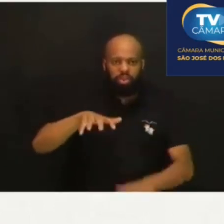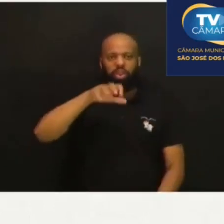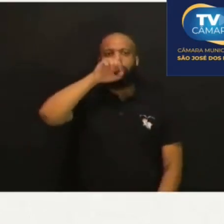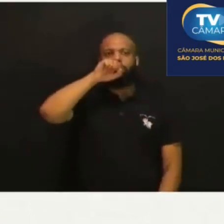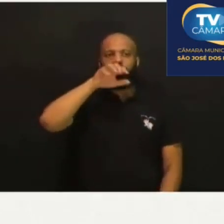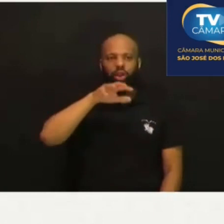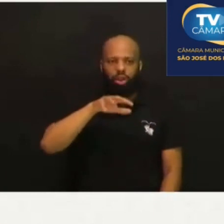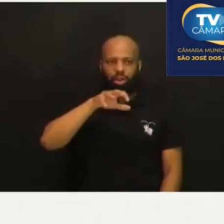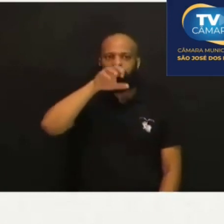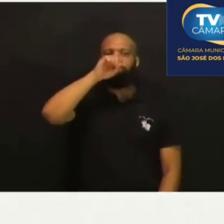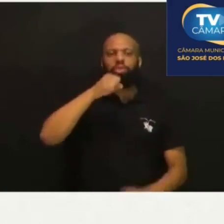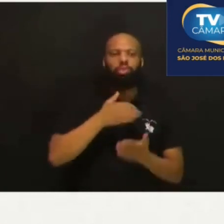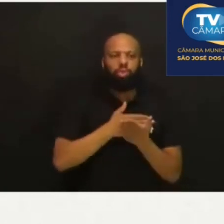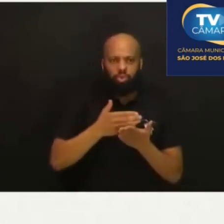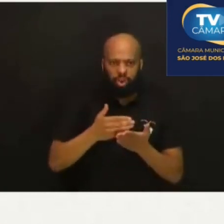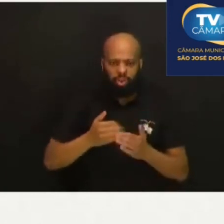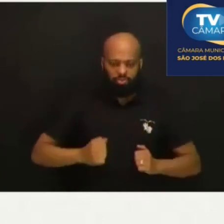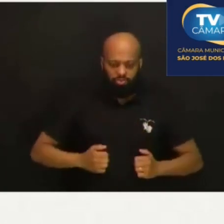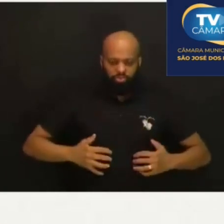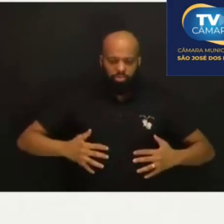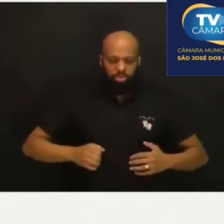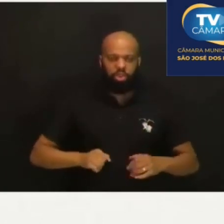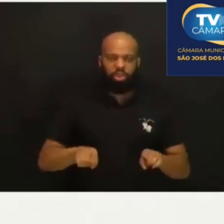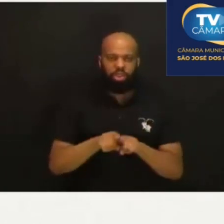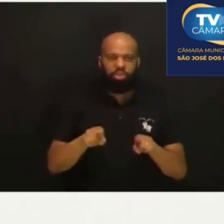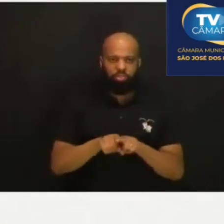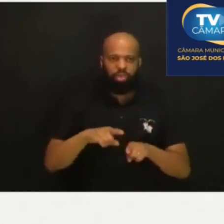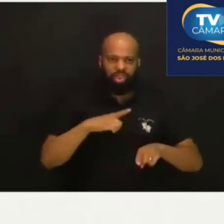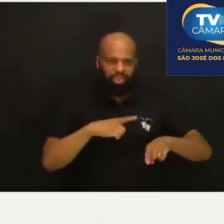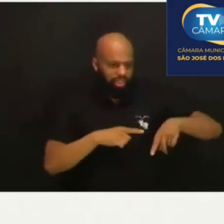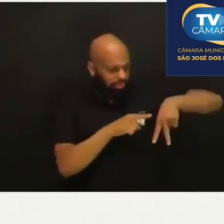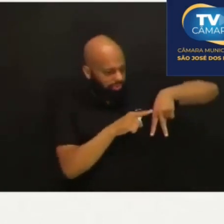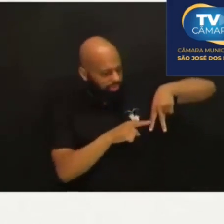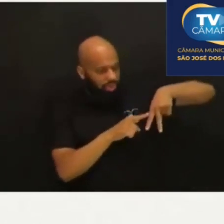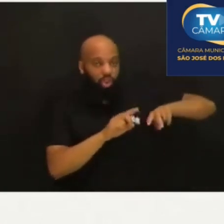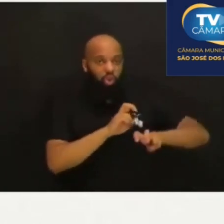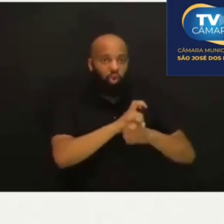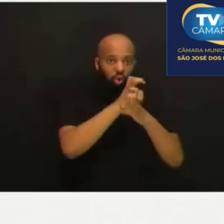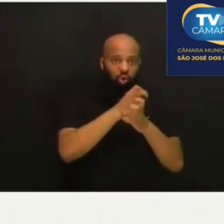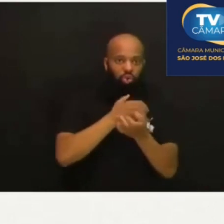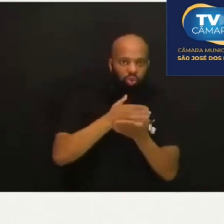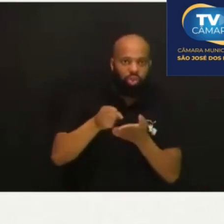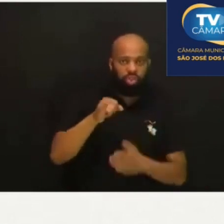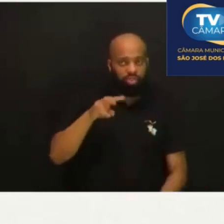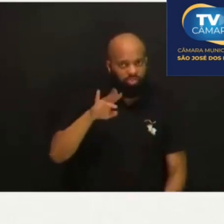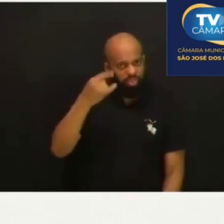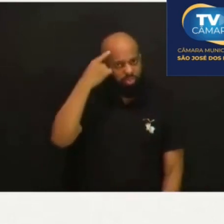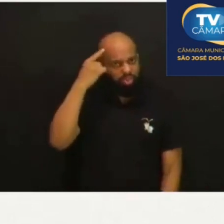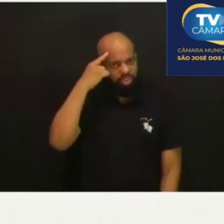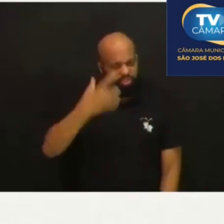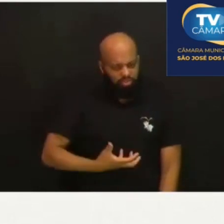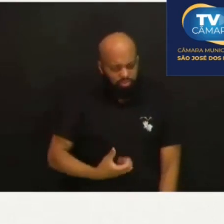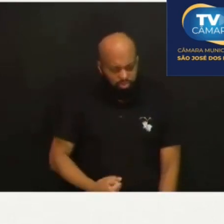começam. A ossificação do fêmur começa. Então, por isso que quando se vai pensar num aborto, precisa